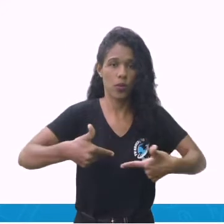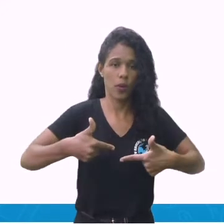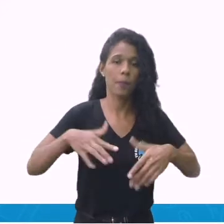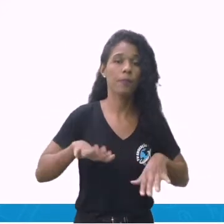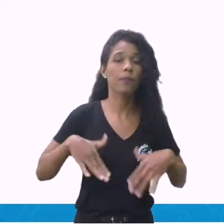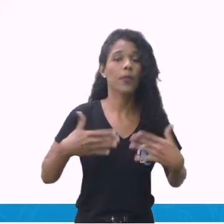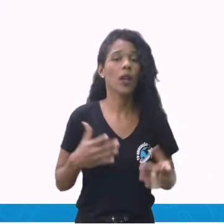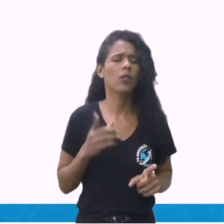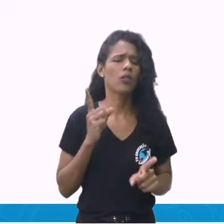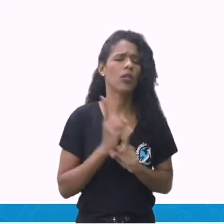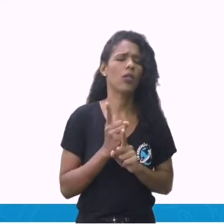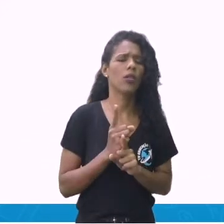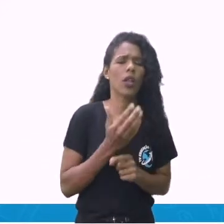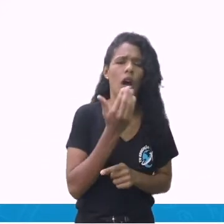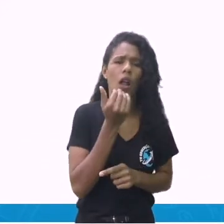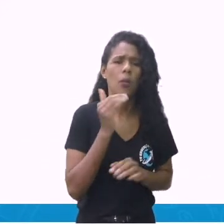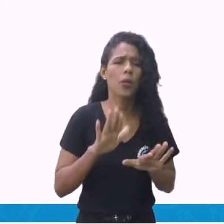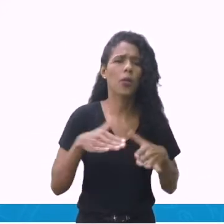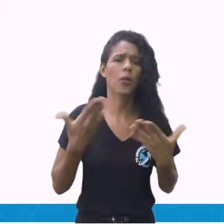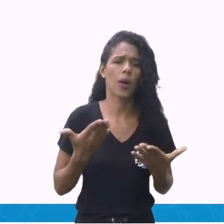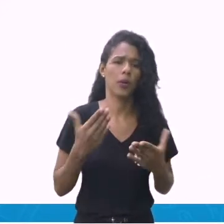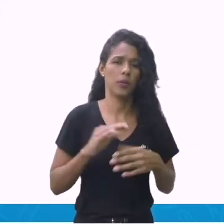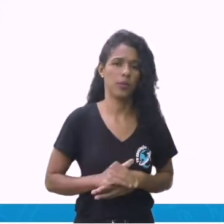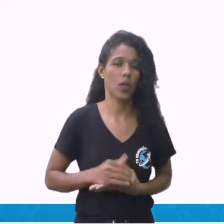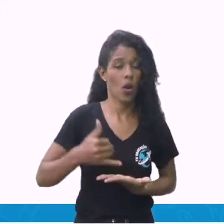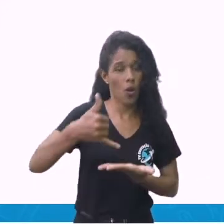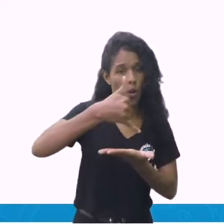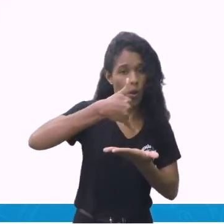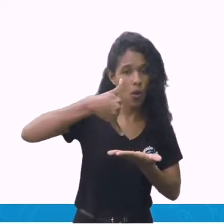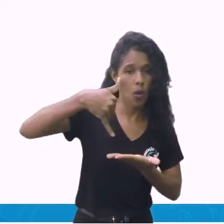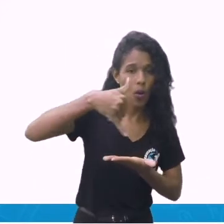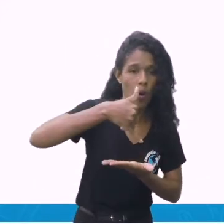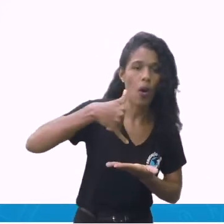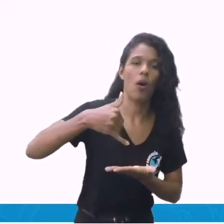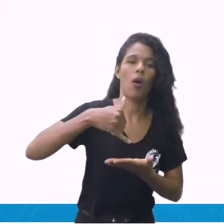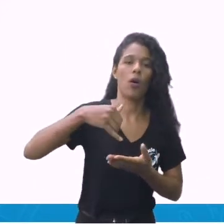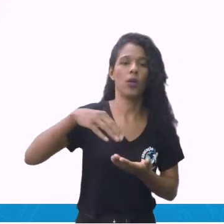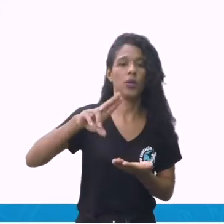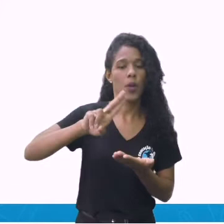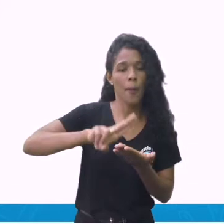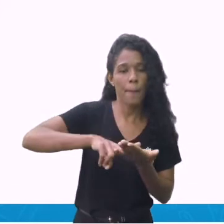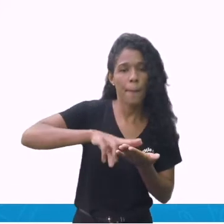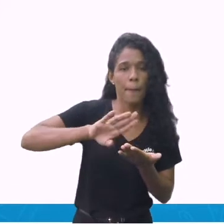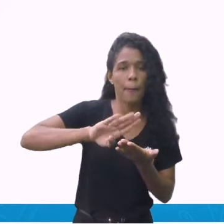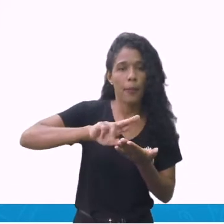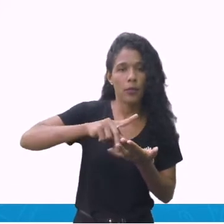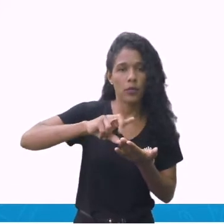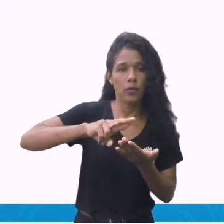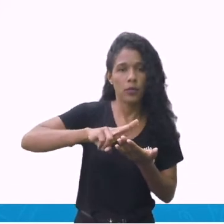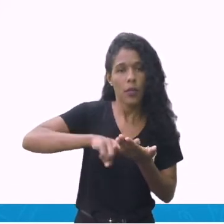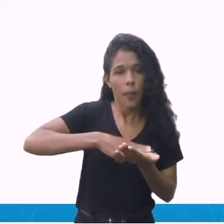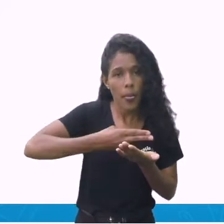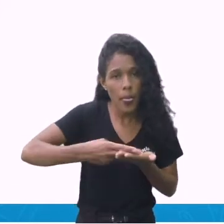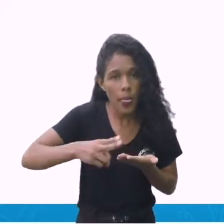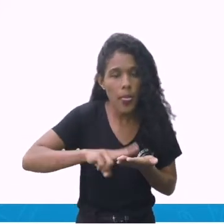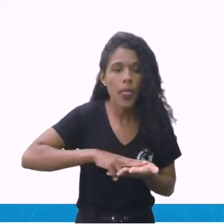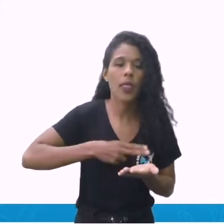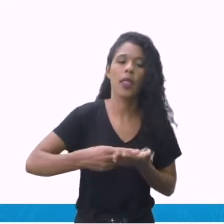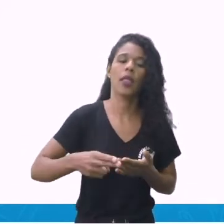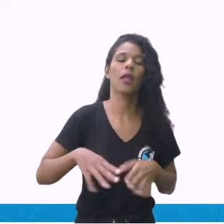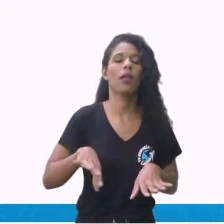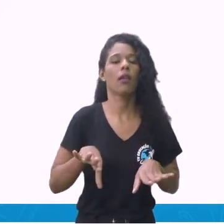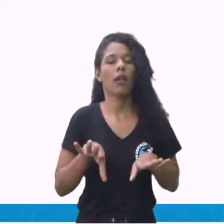óleos, manteigas, castanhas, nozes e etc. Nós não temos muito costume de